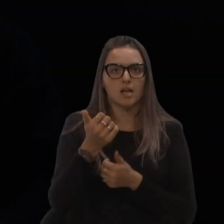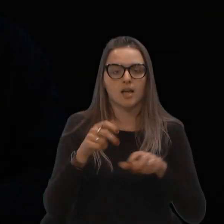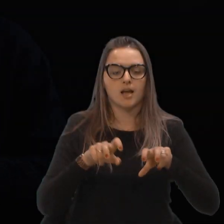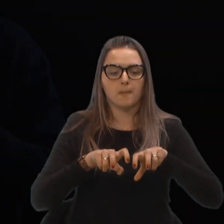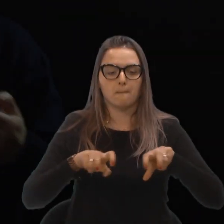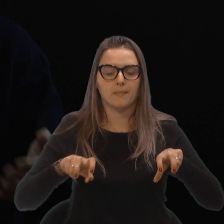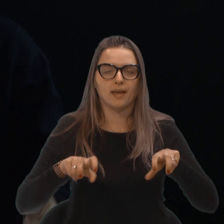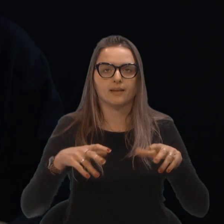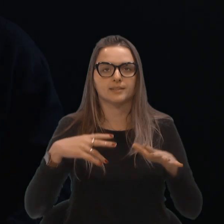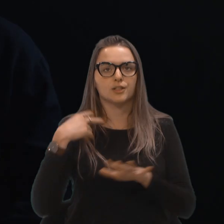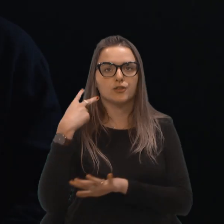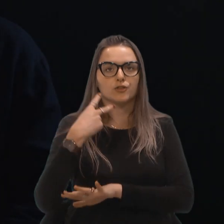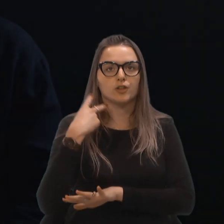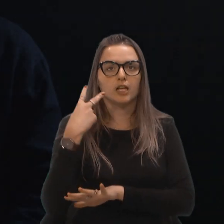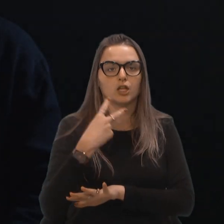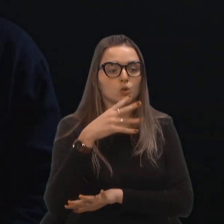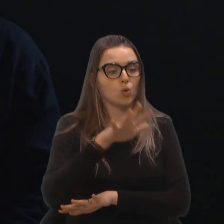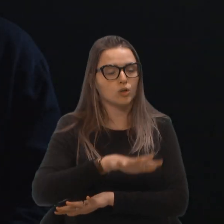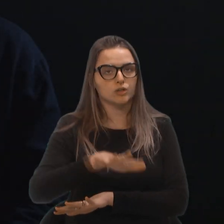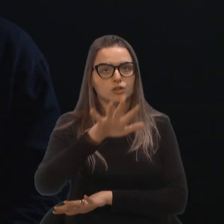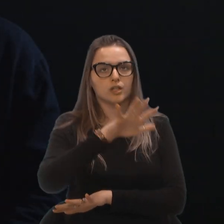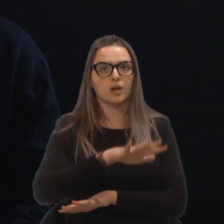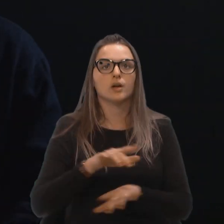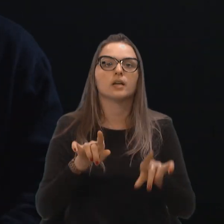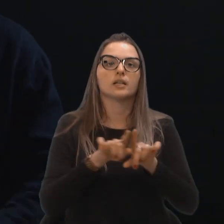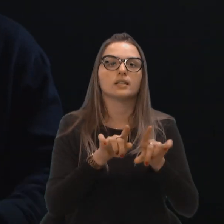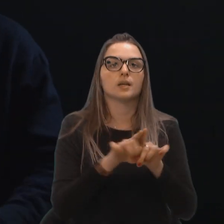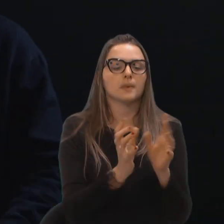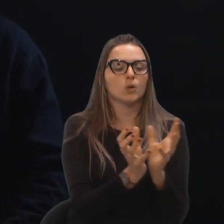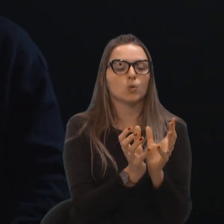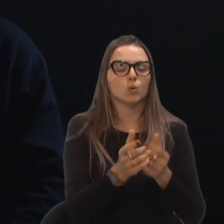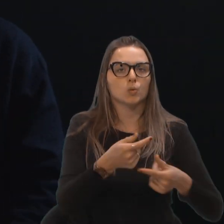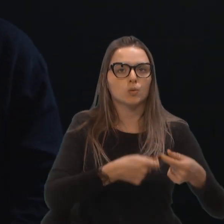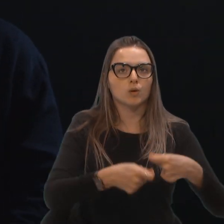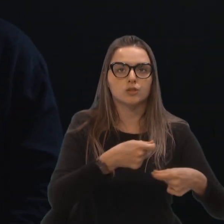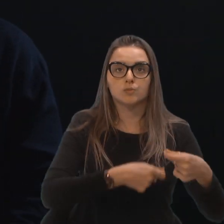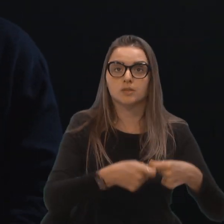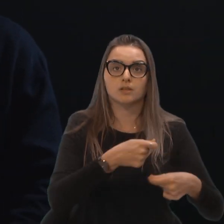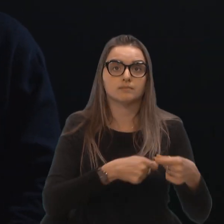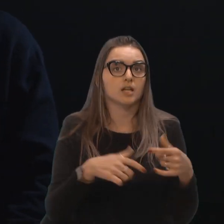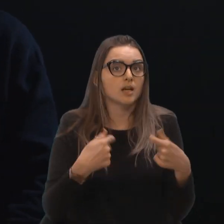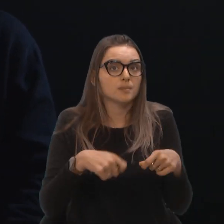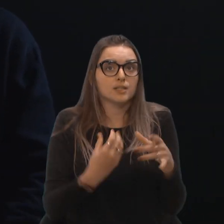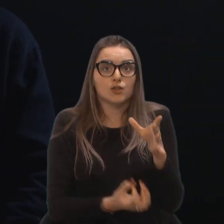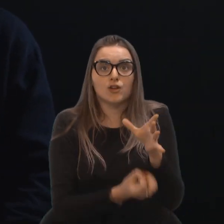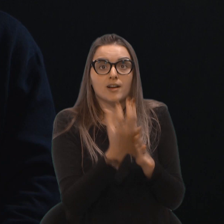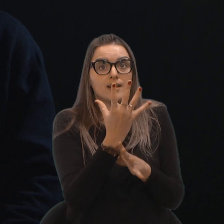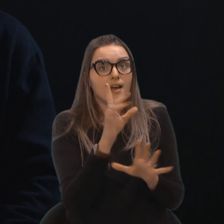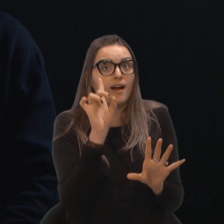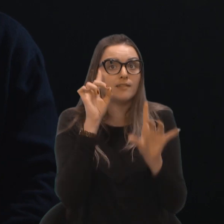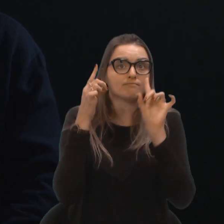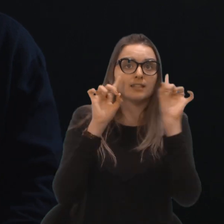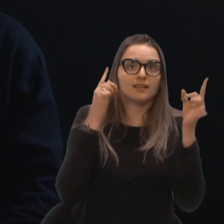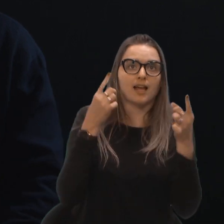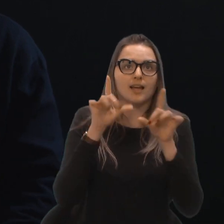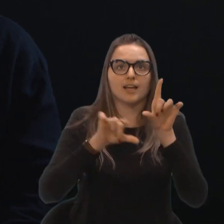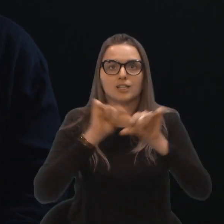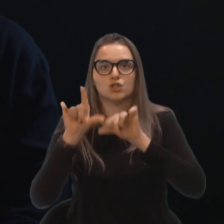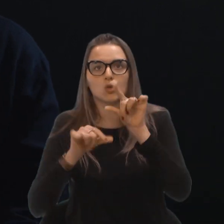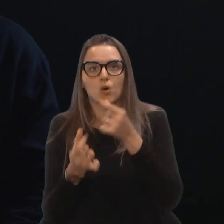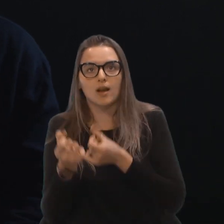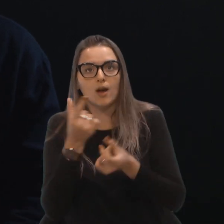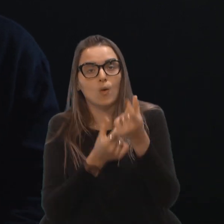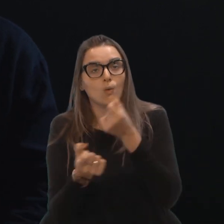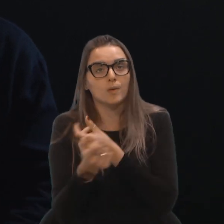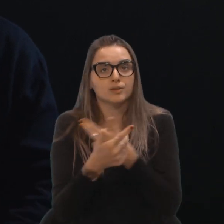A mesa diretora, os vereadores como um todo e a parte administrativa tiveram que se reinventar um pouco, tomar